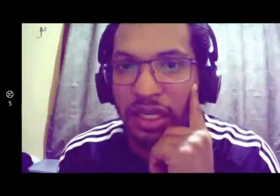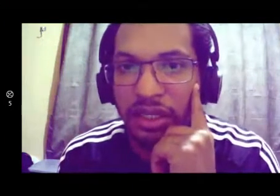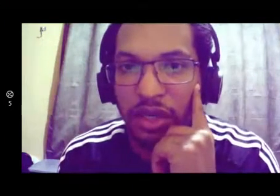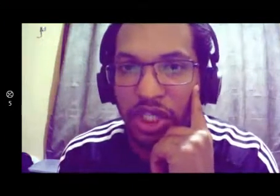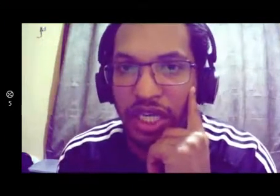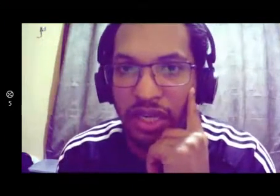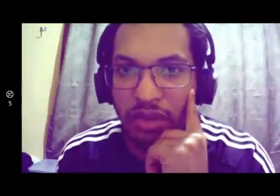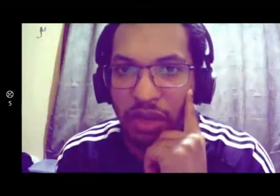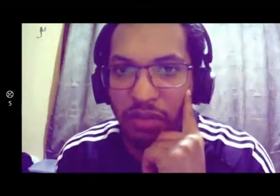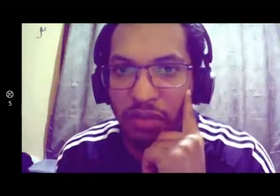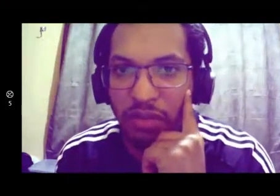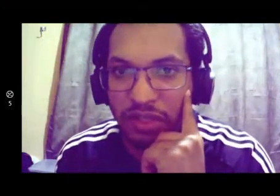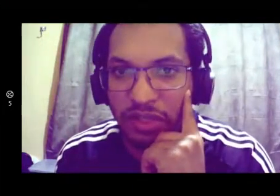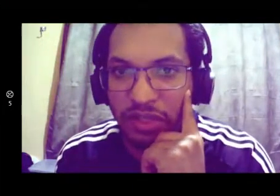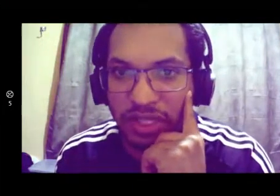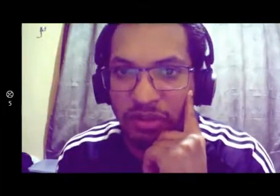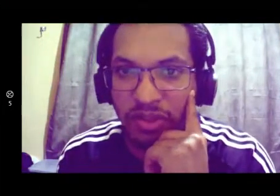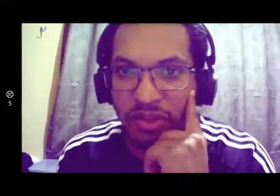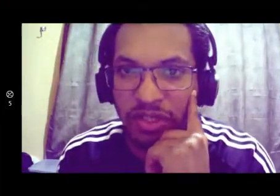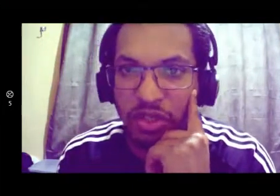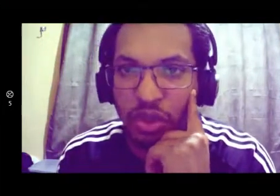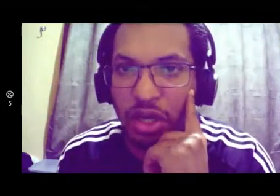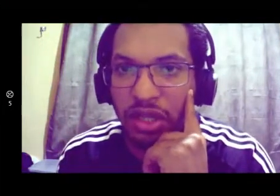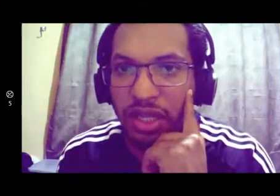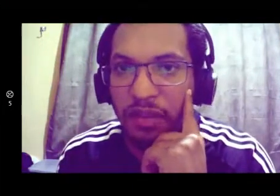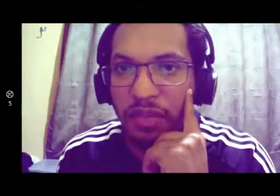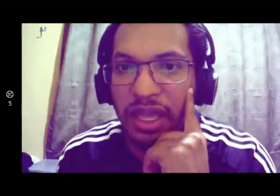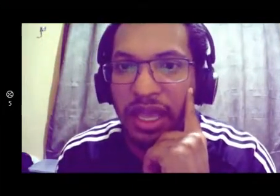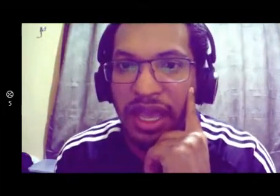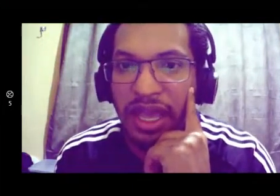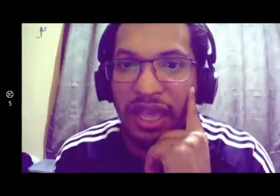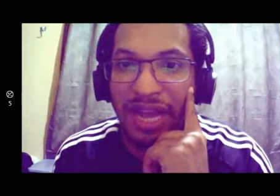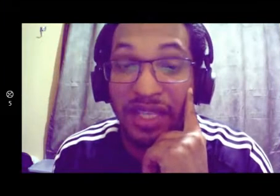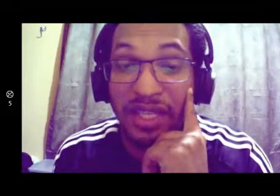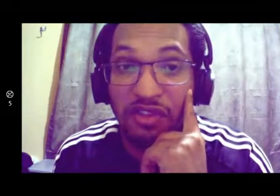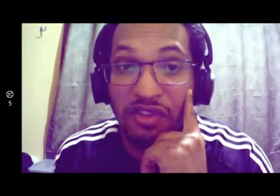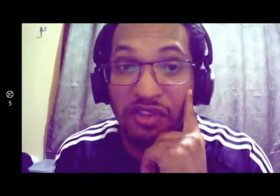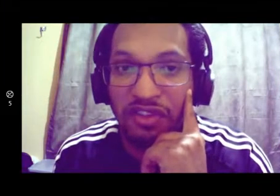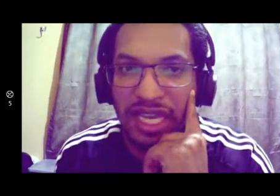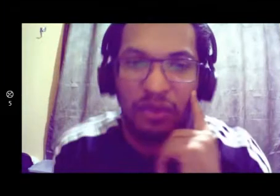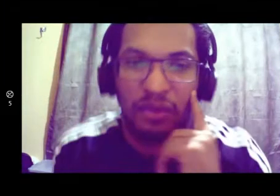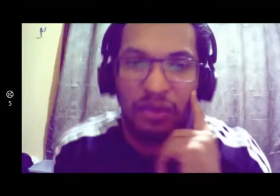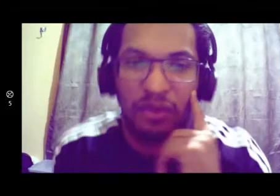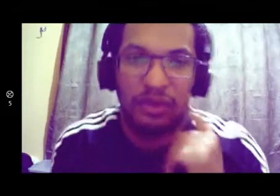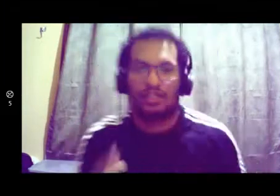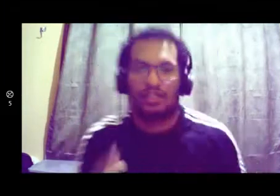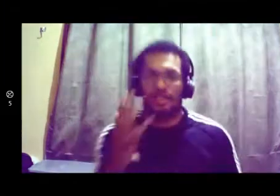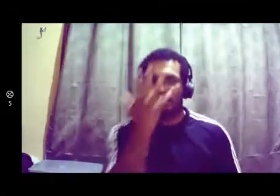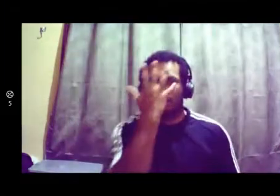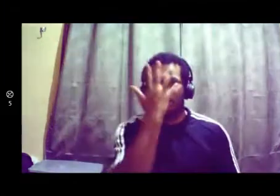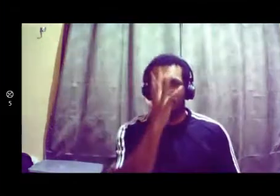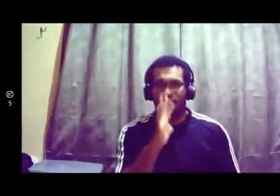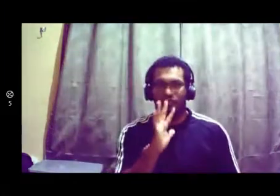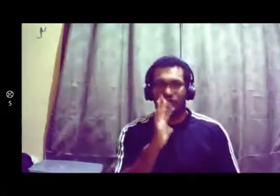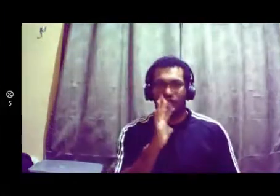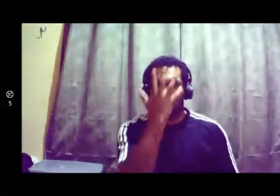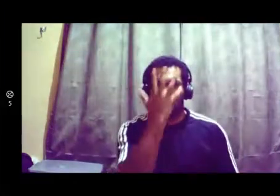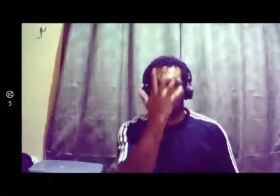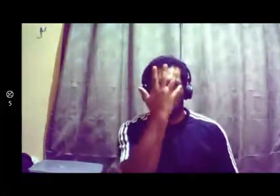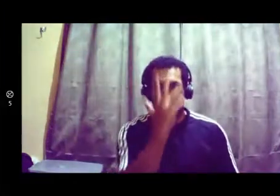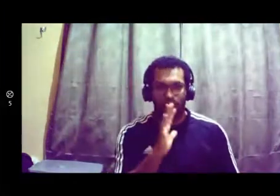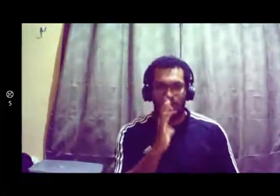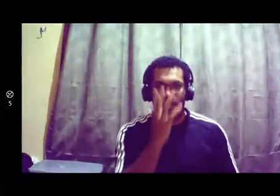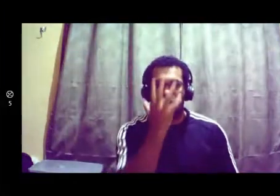né? Então, ó, janeiro é o mesmo sinal que eu passei para vocês do J. No caso aqui do fevereiro, ele tá só assim, ó, na frente